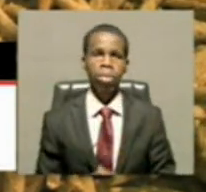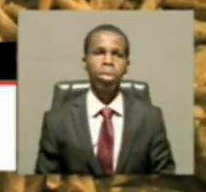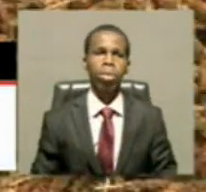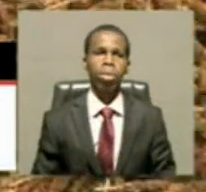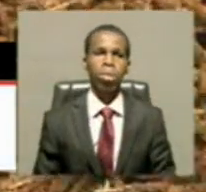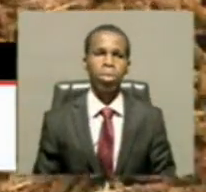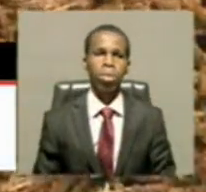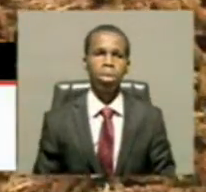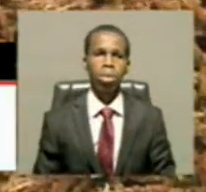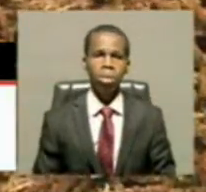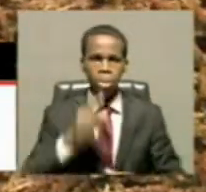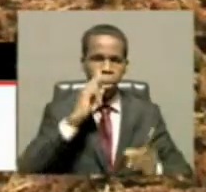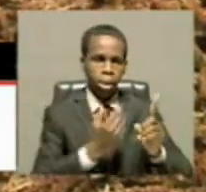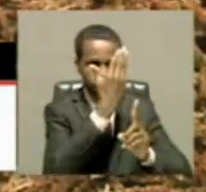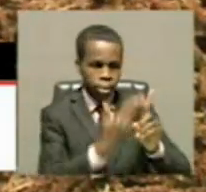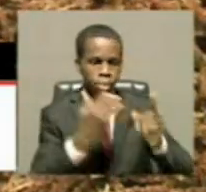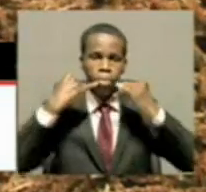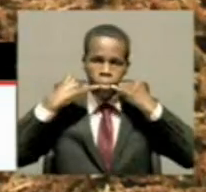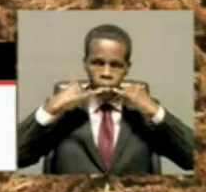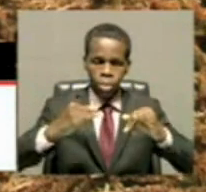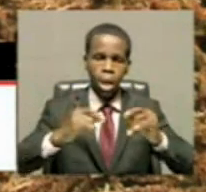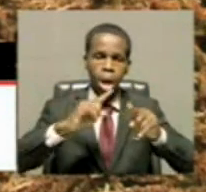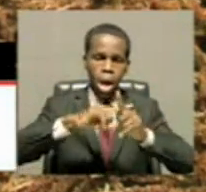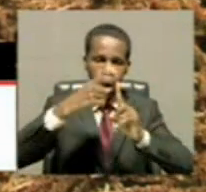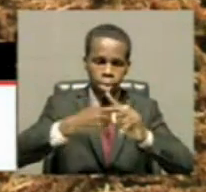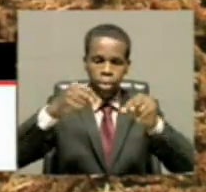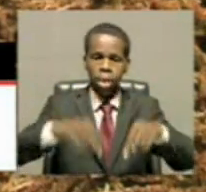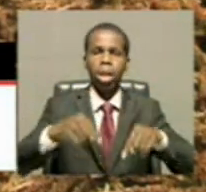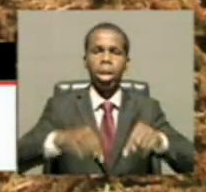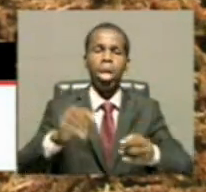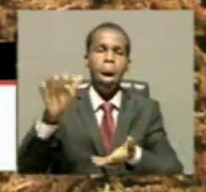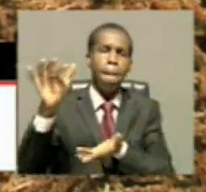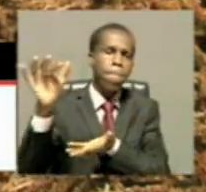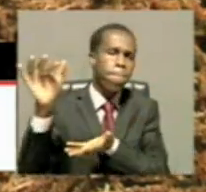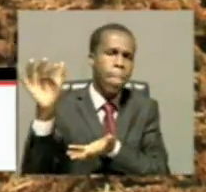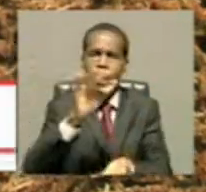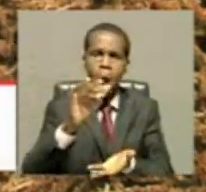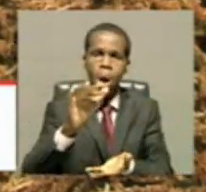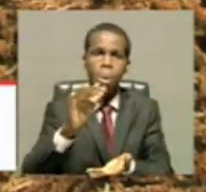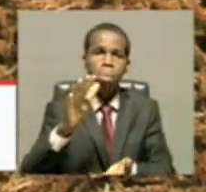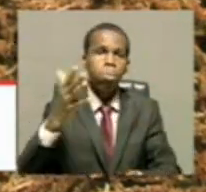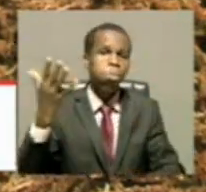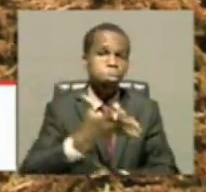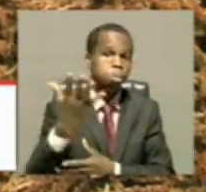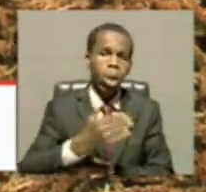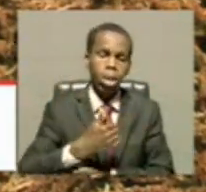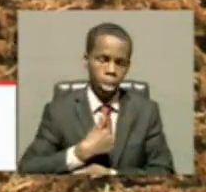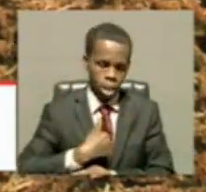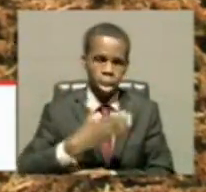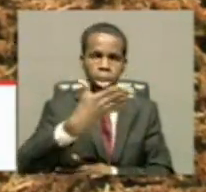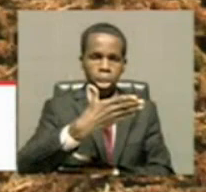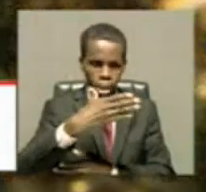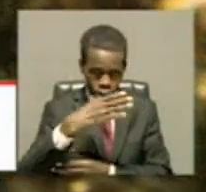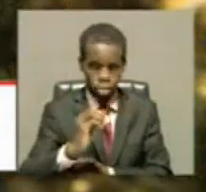ano anterior. Este ano podemos colher cerca de 10 toneladas. Depois do debulho